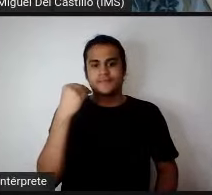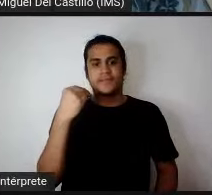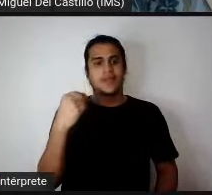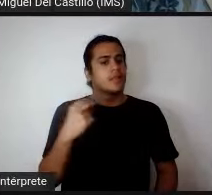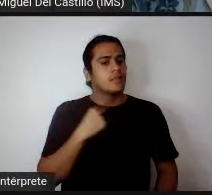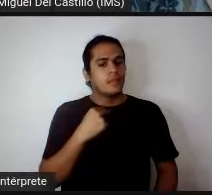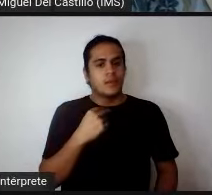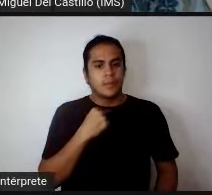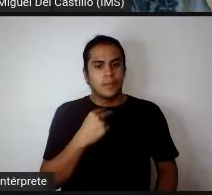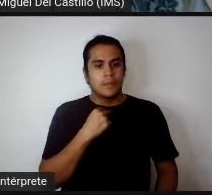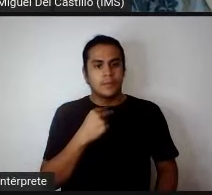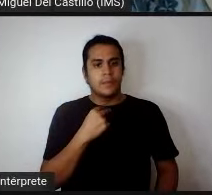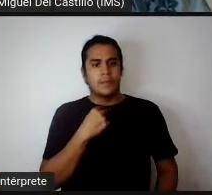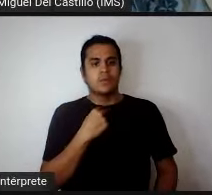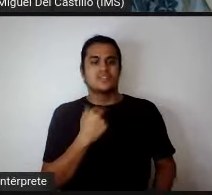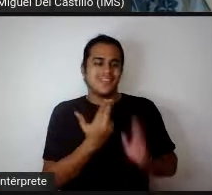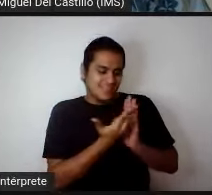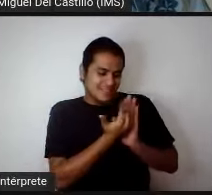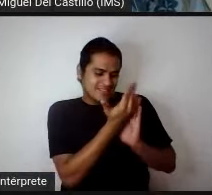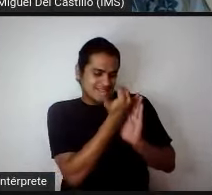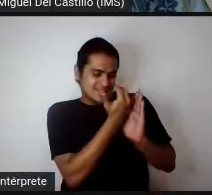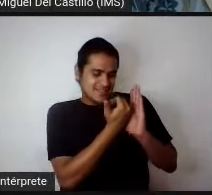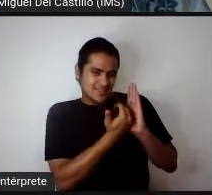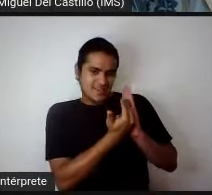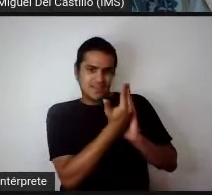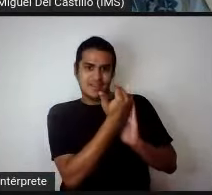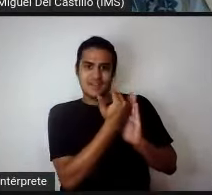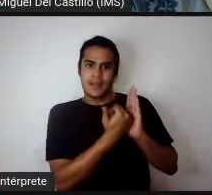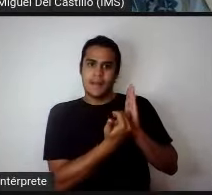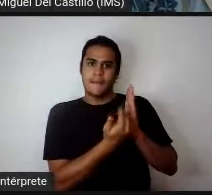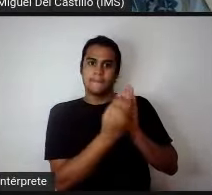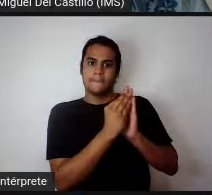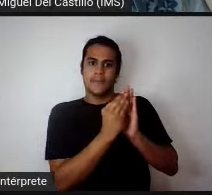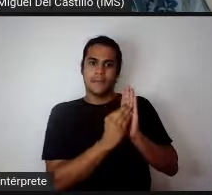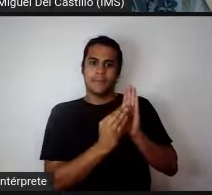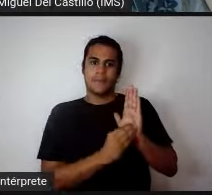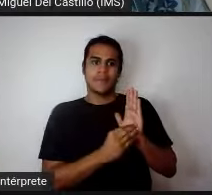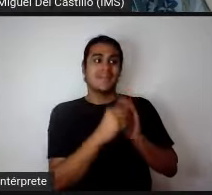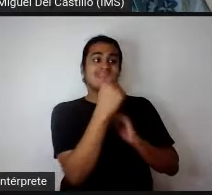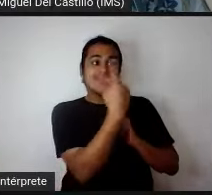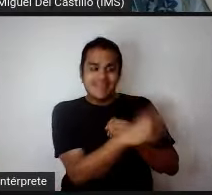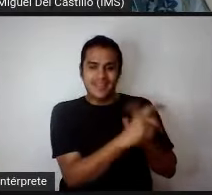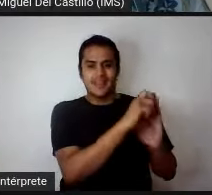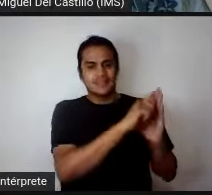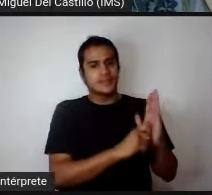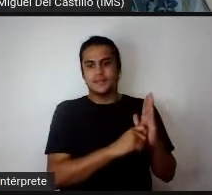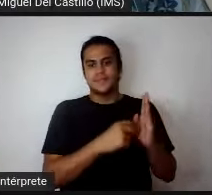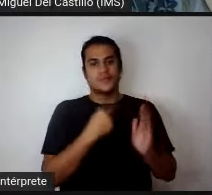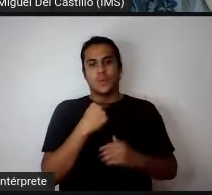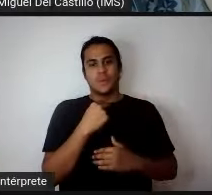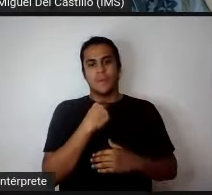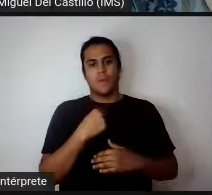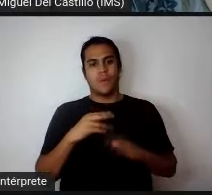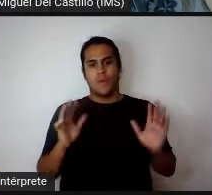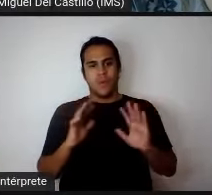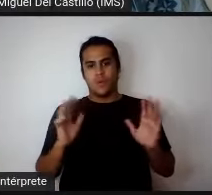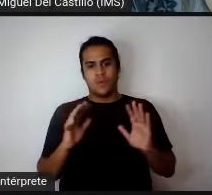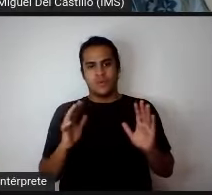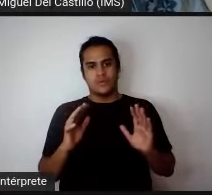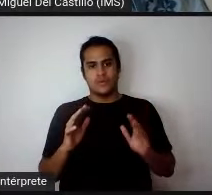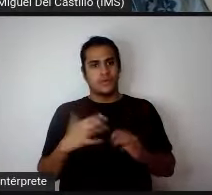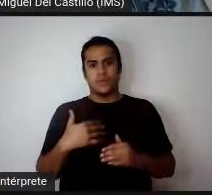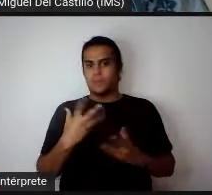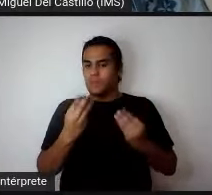poderia ilustrar o trabalho do autor. Seria absolutamente